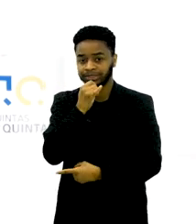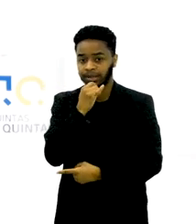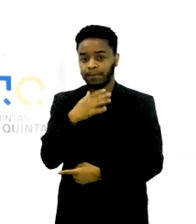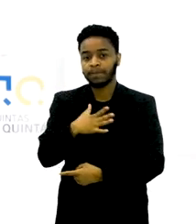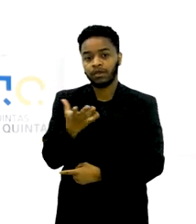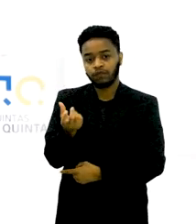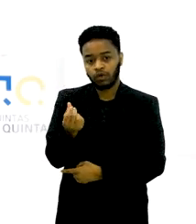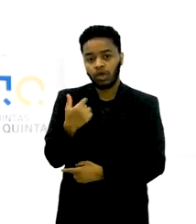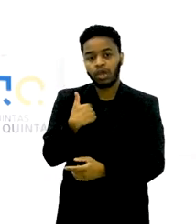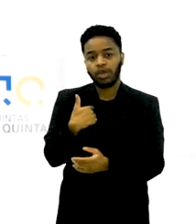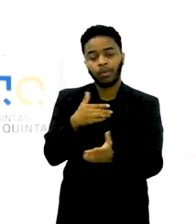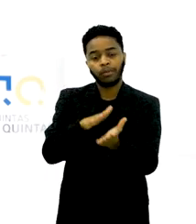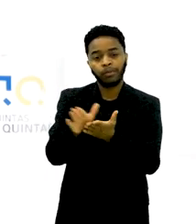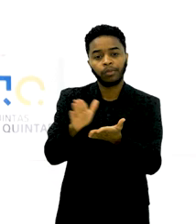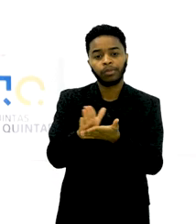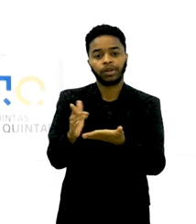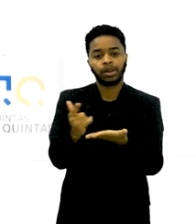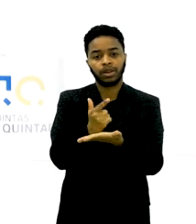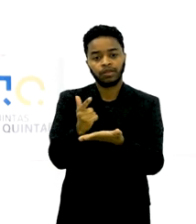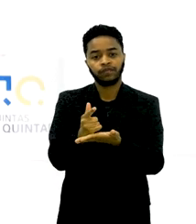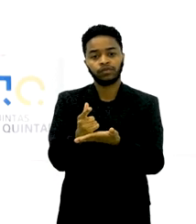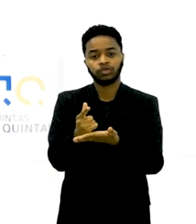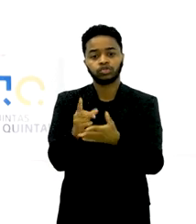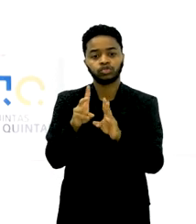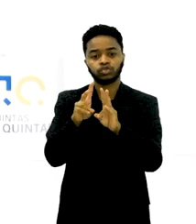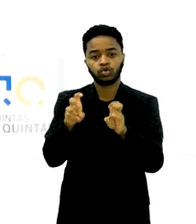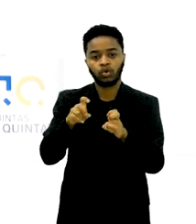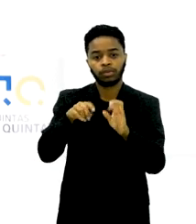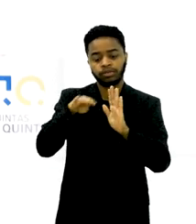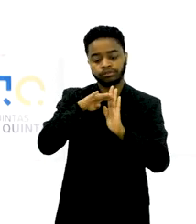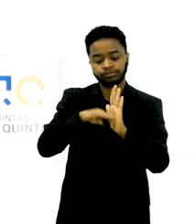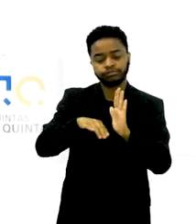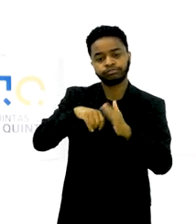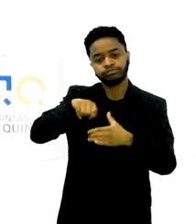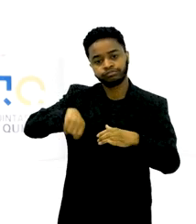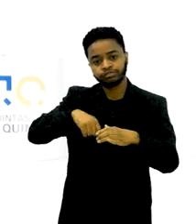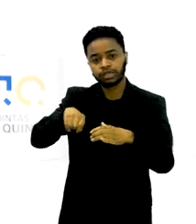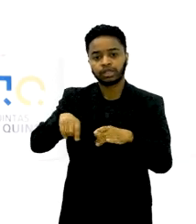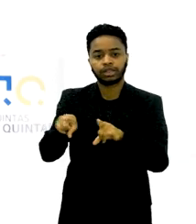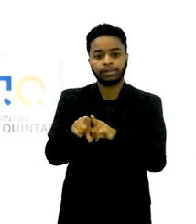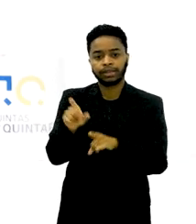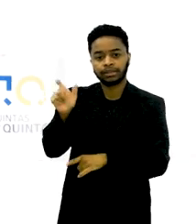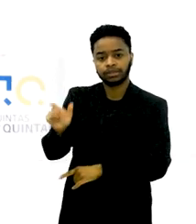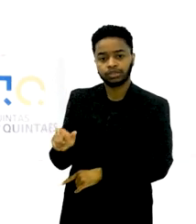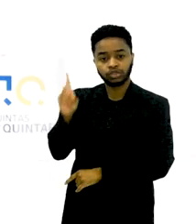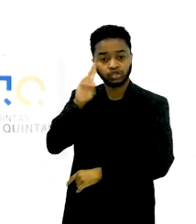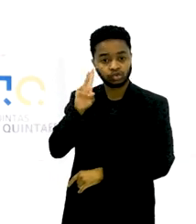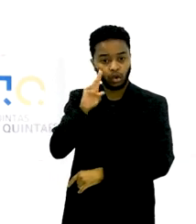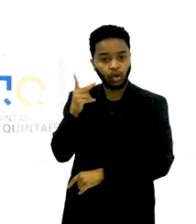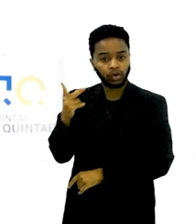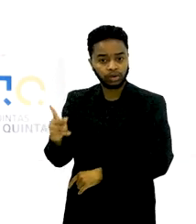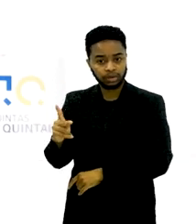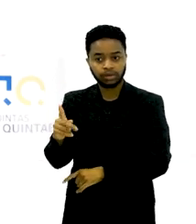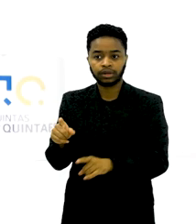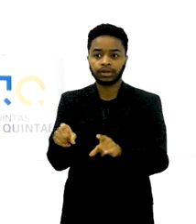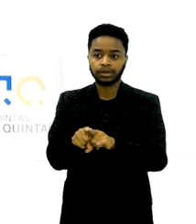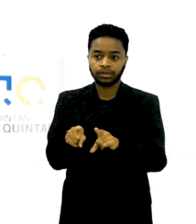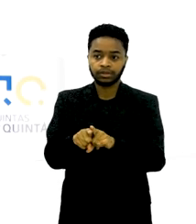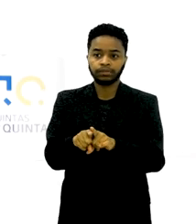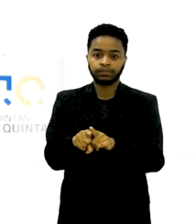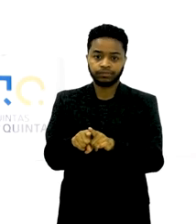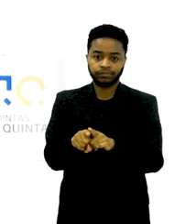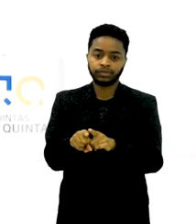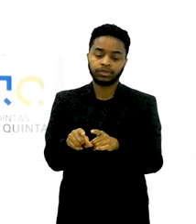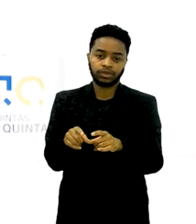eu eu publico um livro Dona zica tempera amor e arte né com com a história del ela com as receitas dela zicartola é do